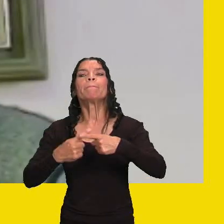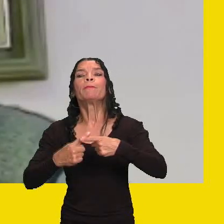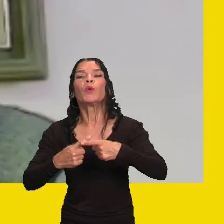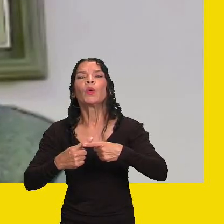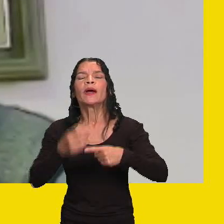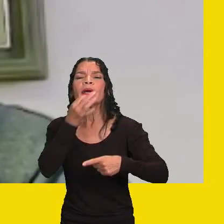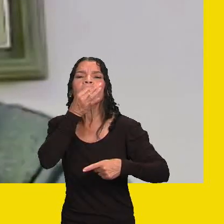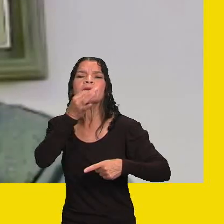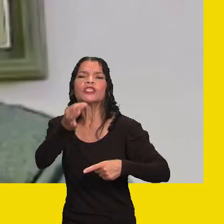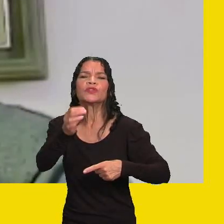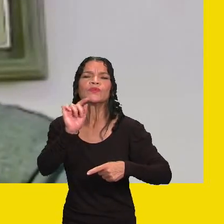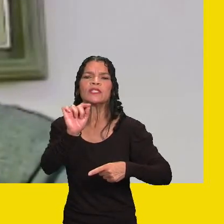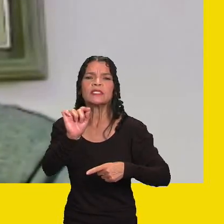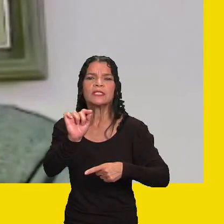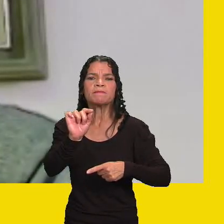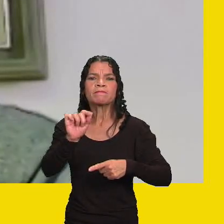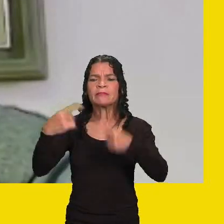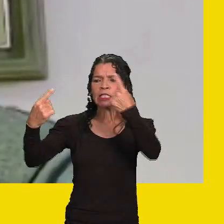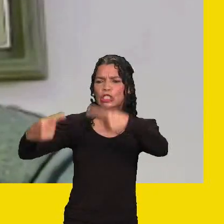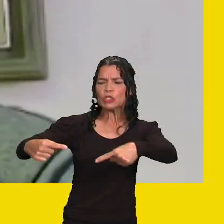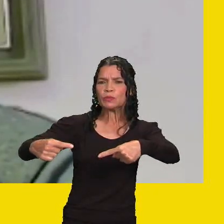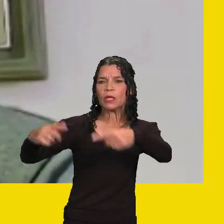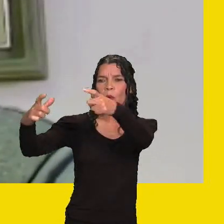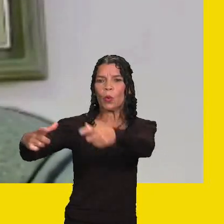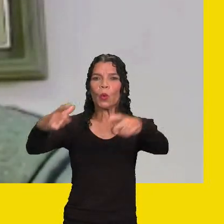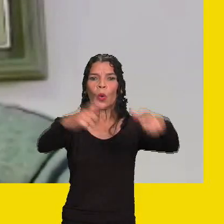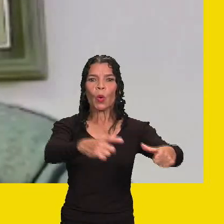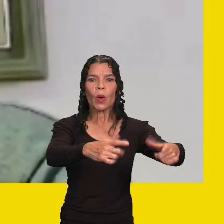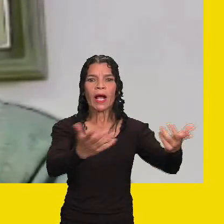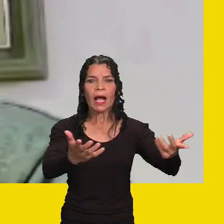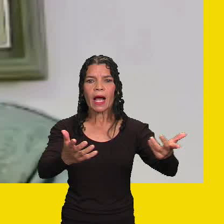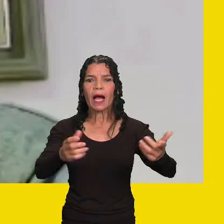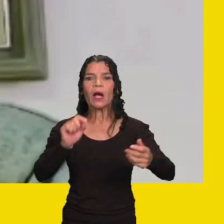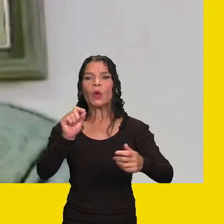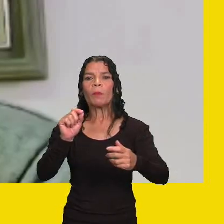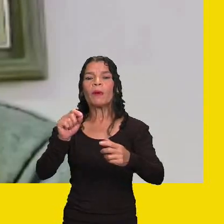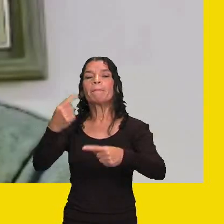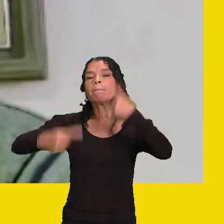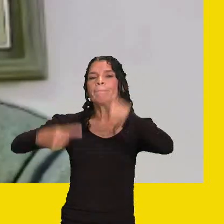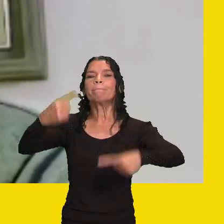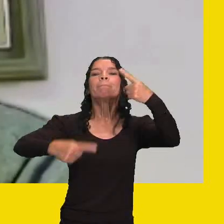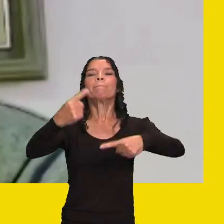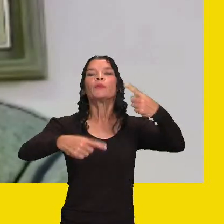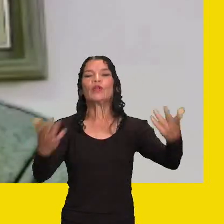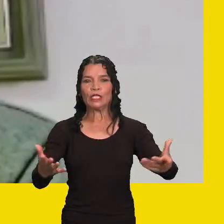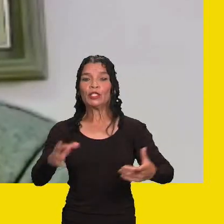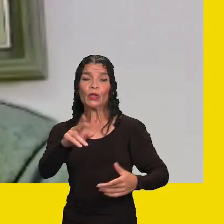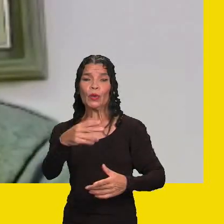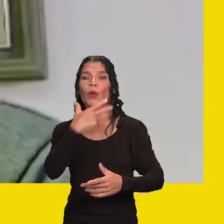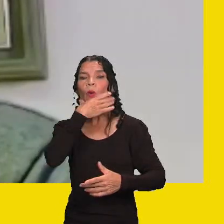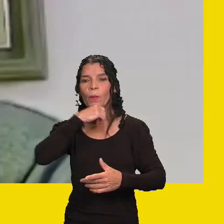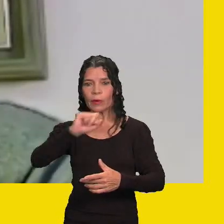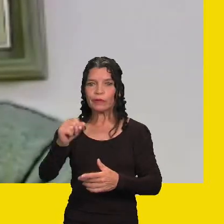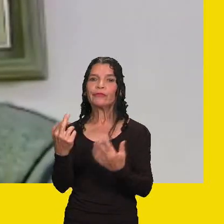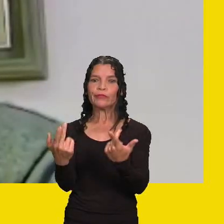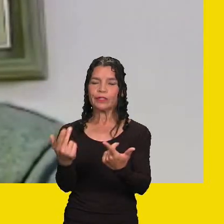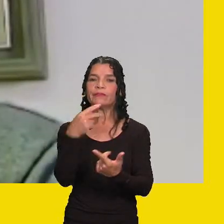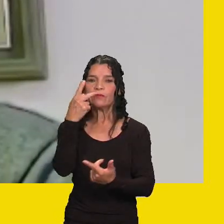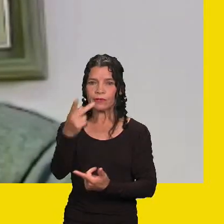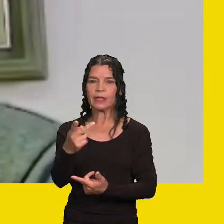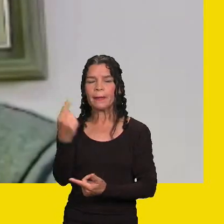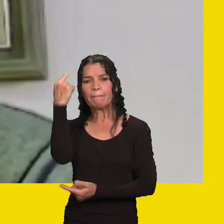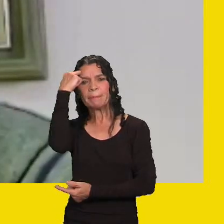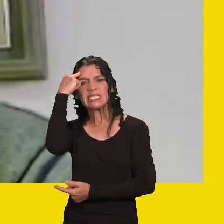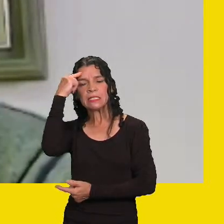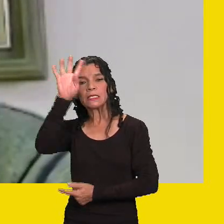da gente disputar locais como atos políticos, como Paulo Freire fala. Então,